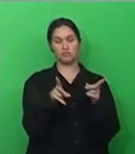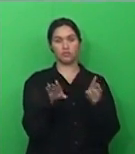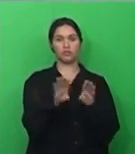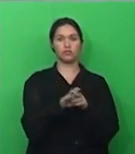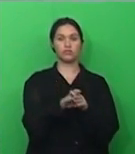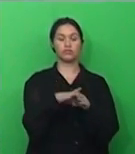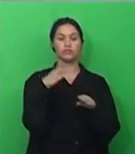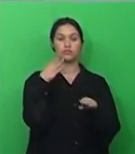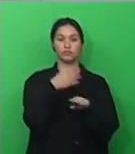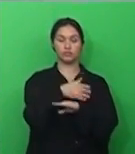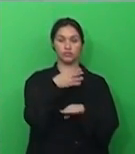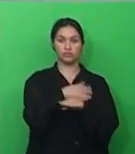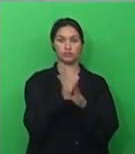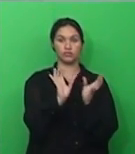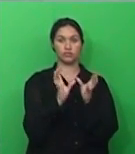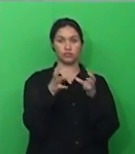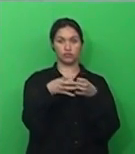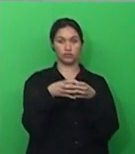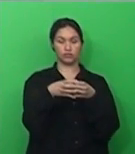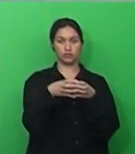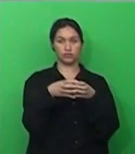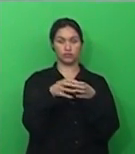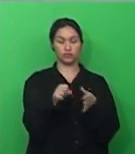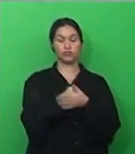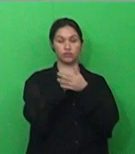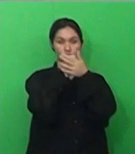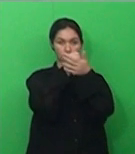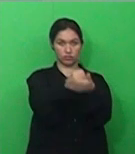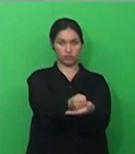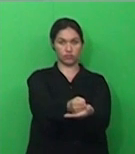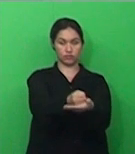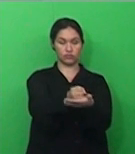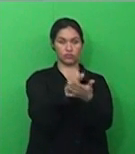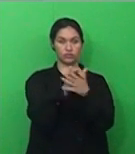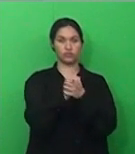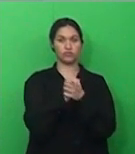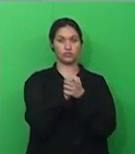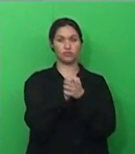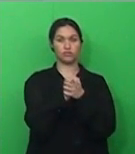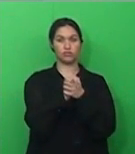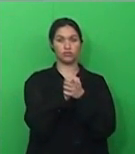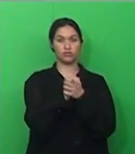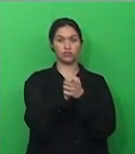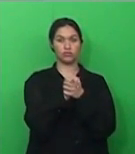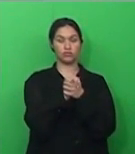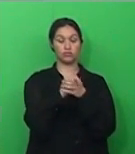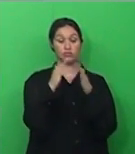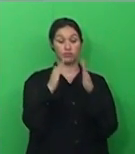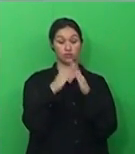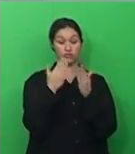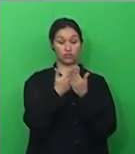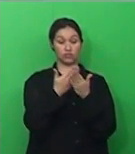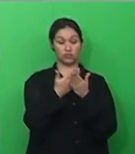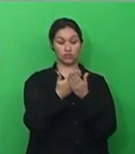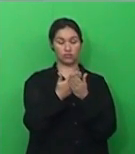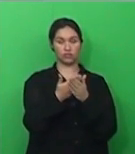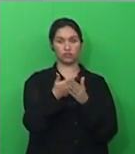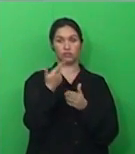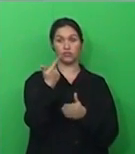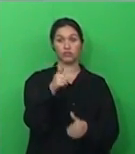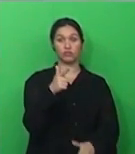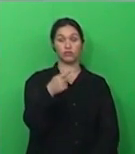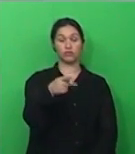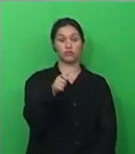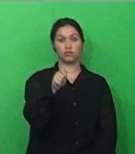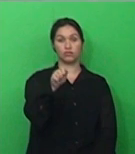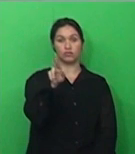de uma comissão que vem apoiando fortemente o Escola Sem Partido. Gostaria de saudar o Sérgio Pacheco, todos aqueles que se fazem